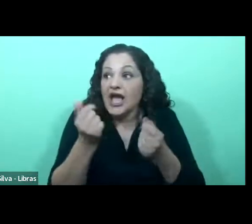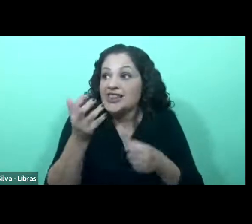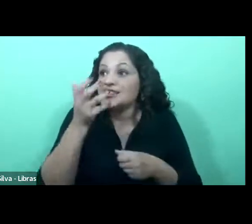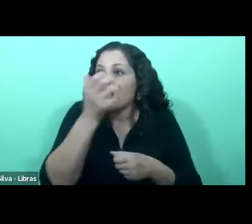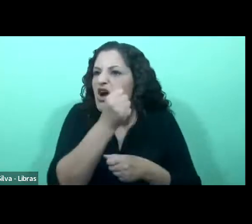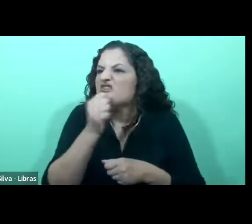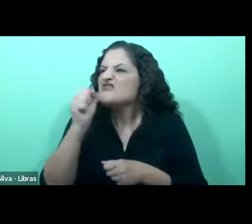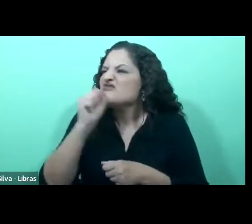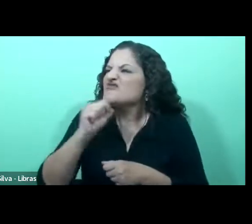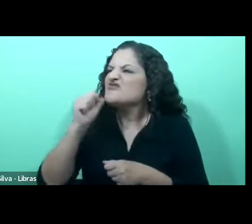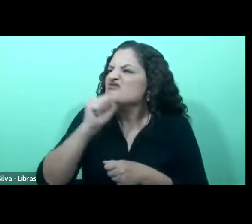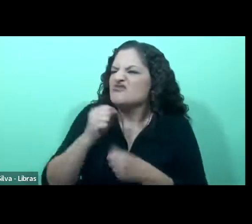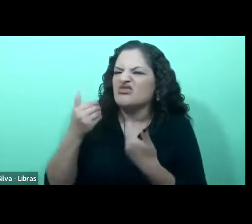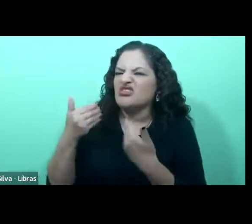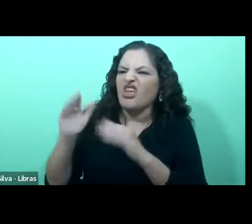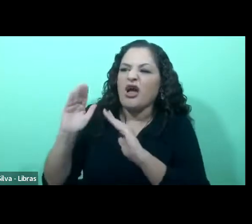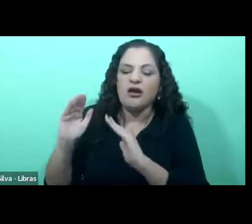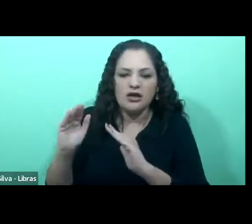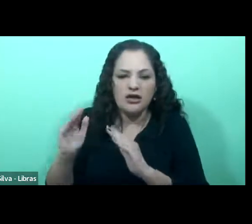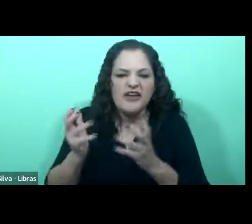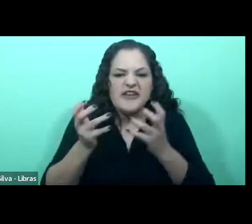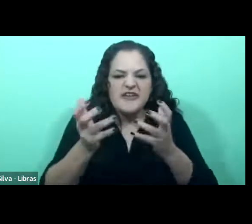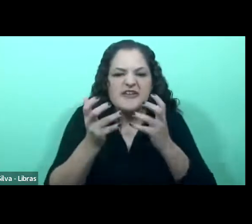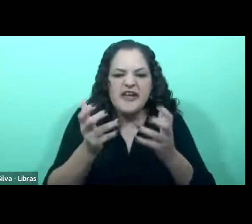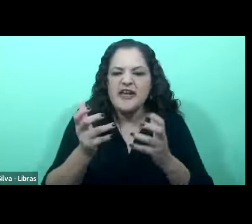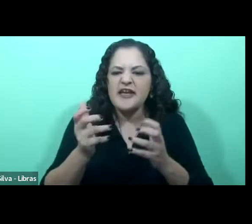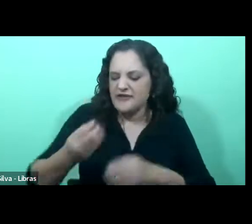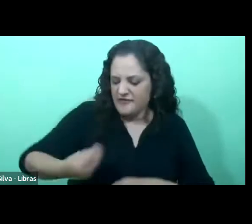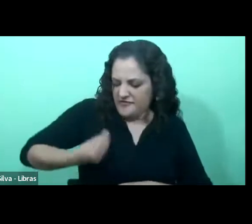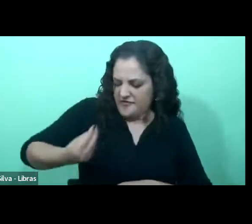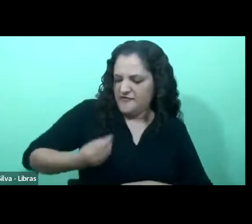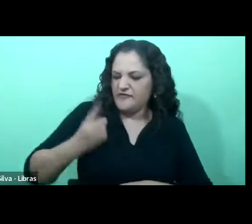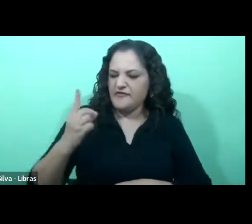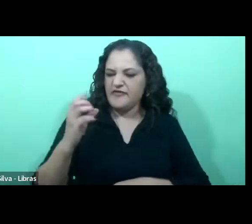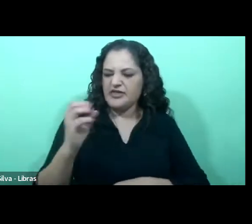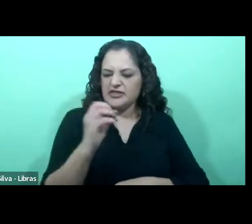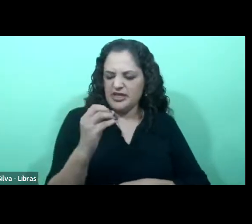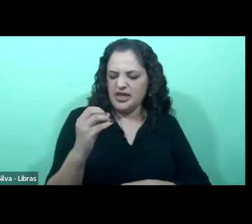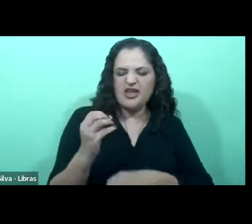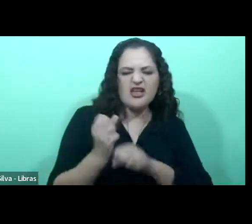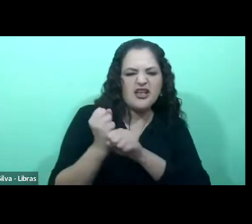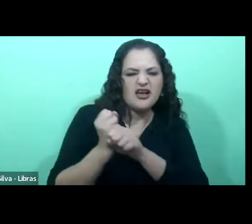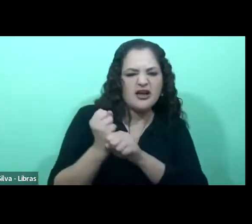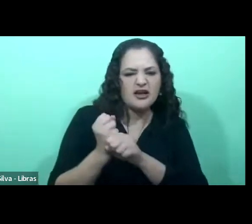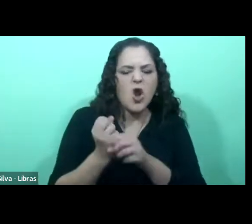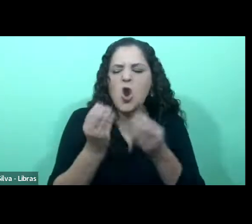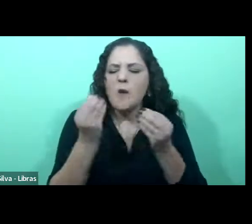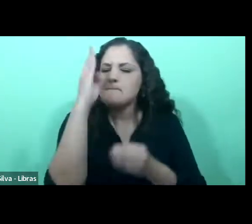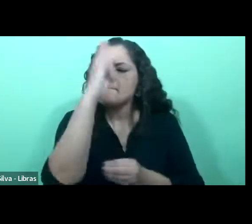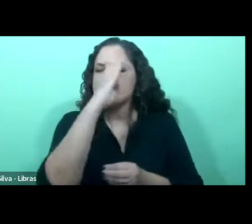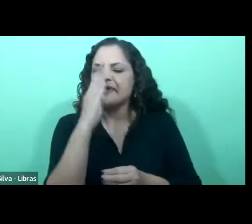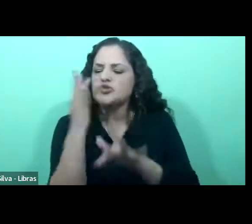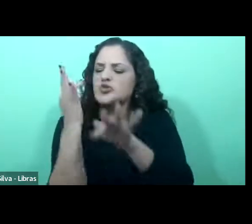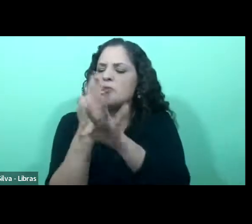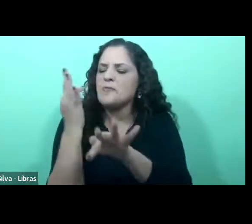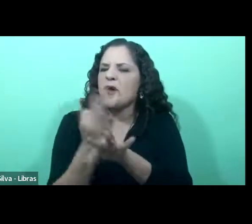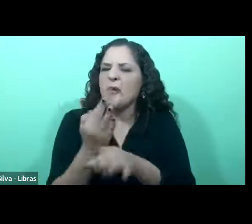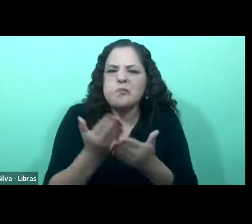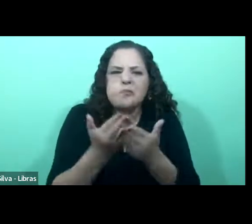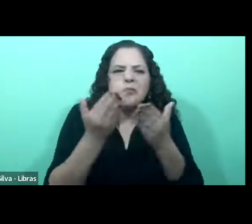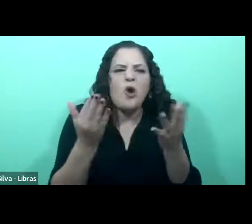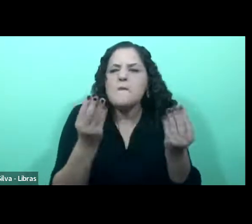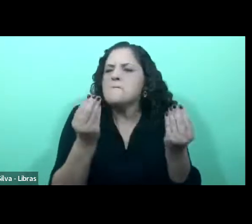viver. Como é que o Brasil vai aguentar esses idosos todos? Né? O que a gente ouviu durante o